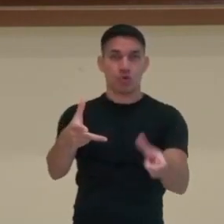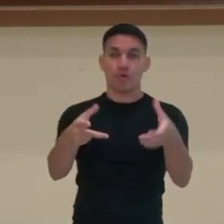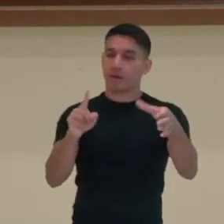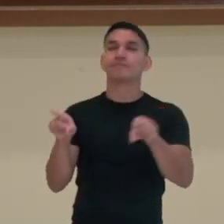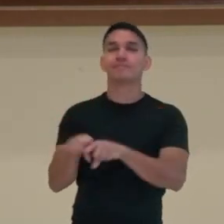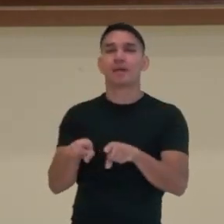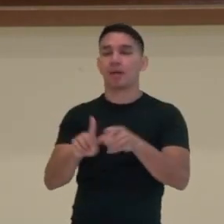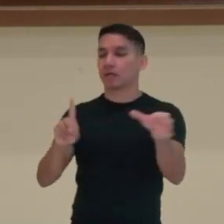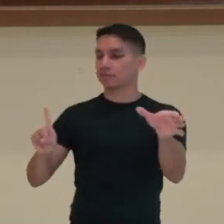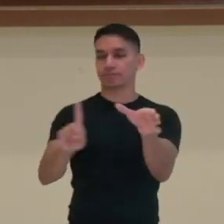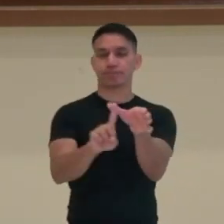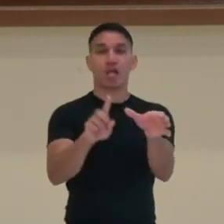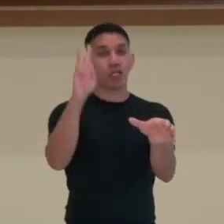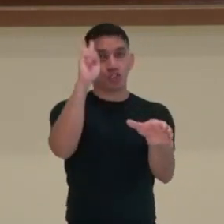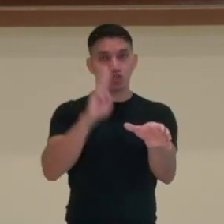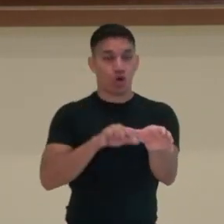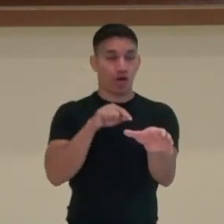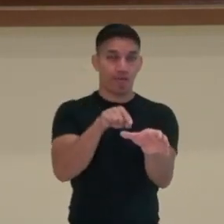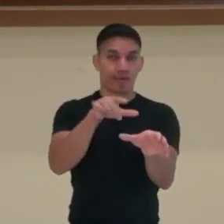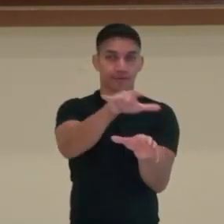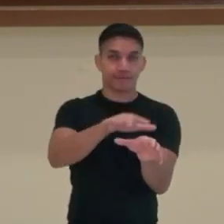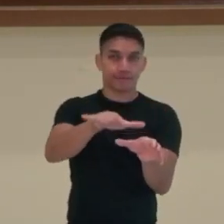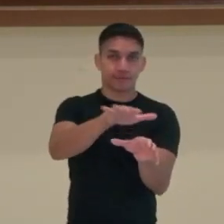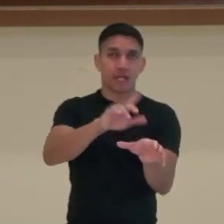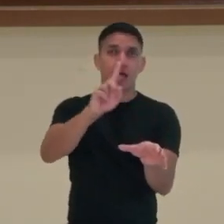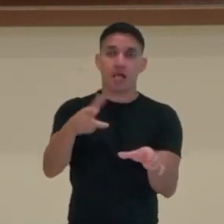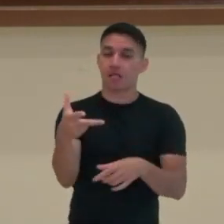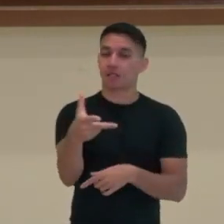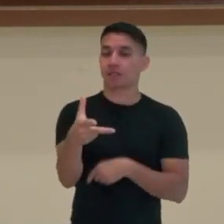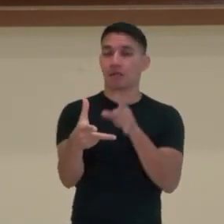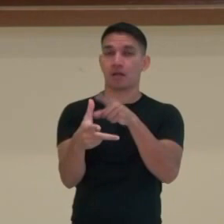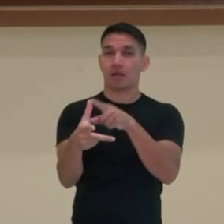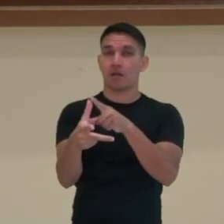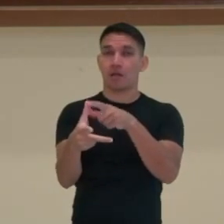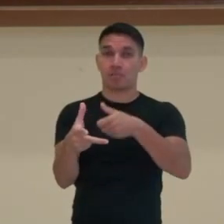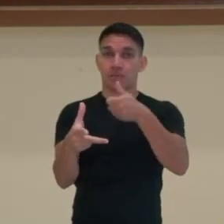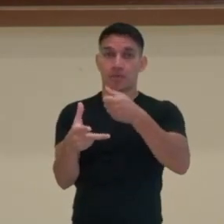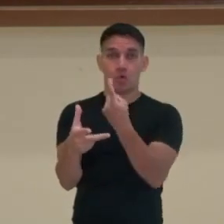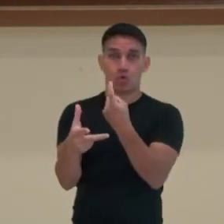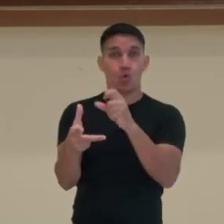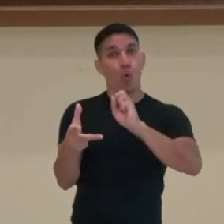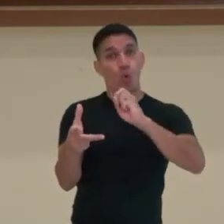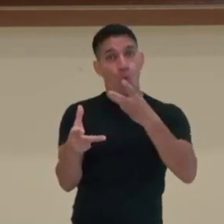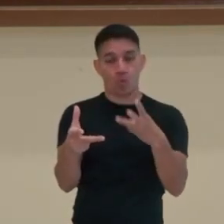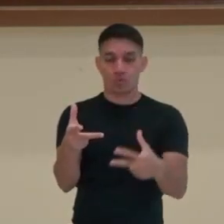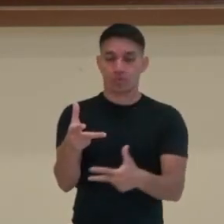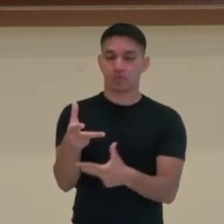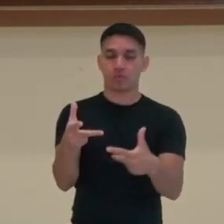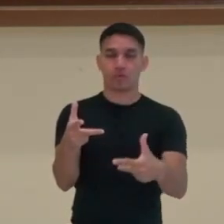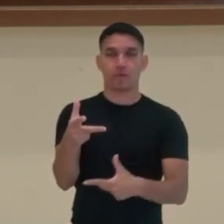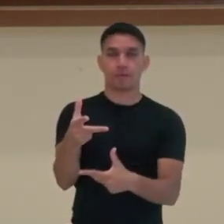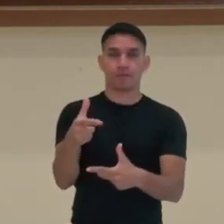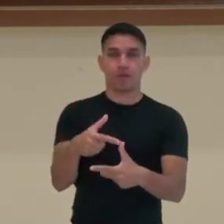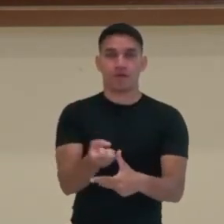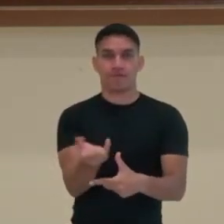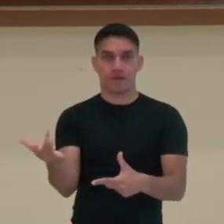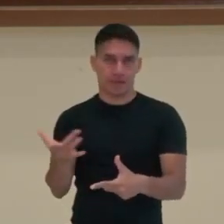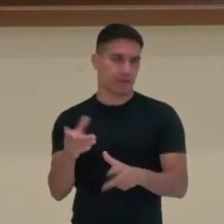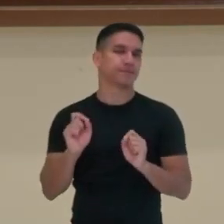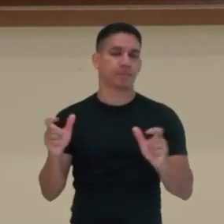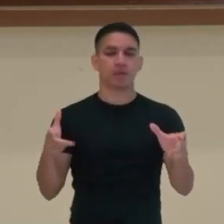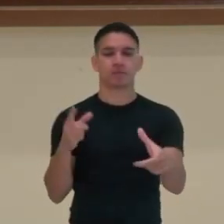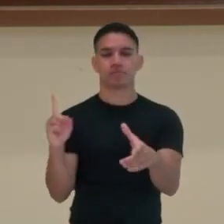história, né? Então está em primeira pessoa do singular ou do plural, participa da história como personagem principal, né?